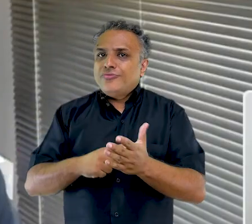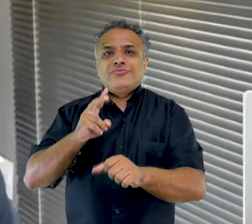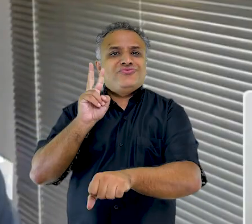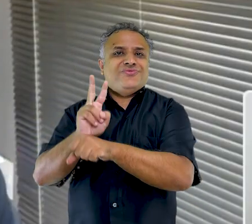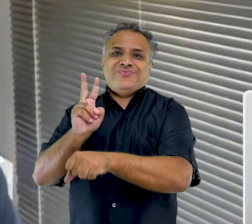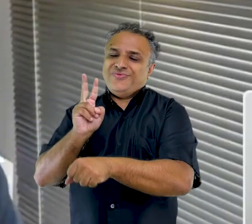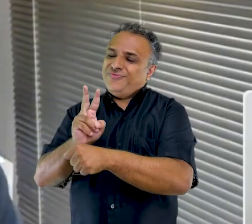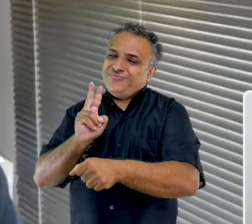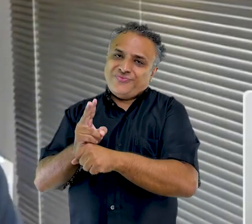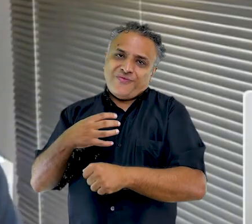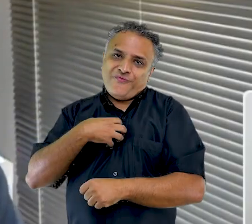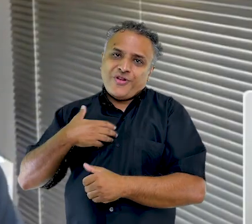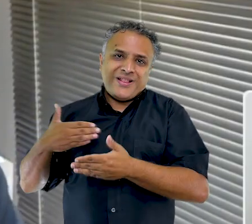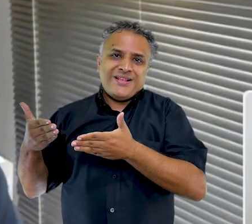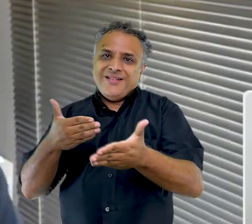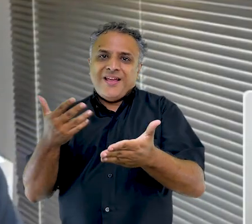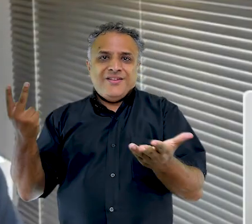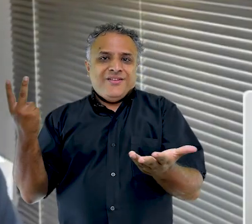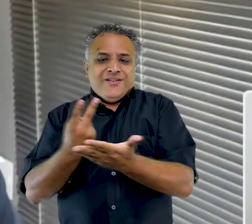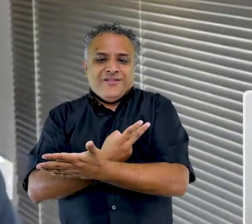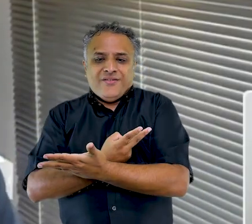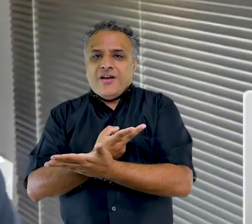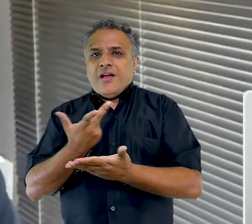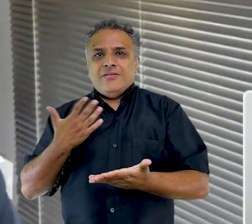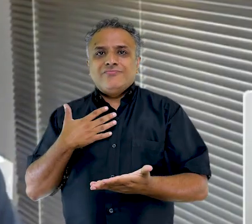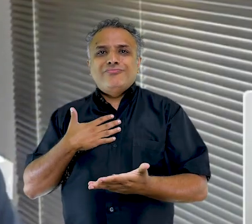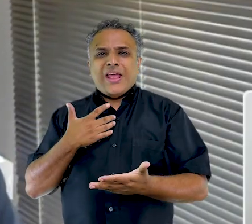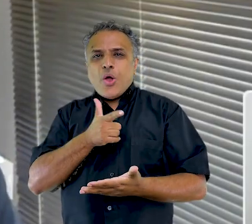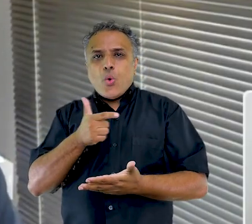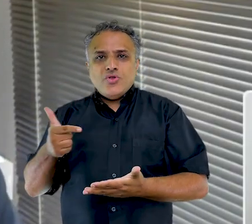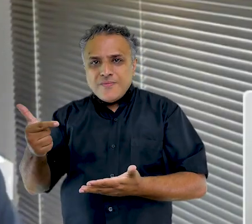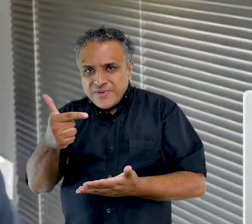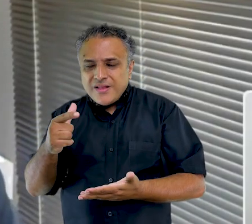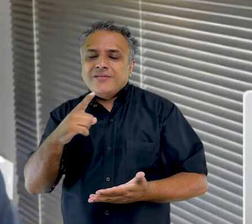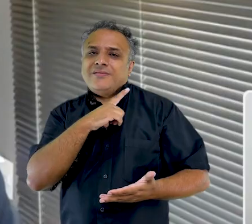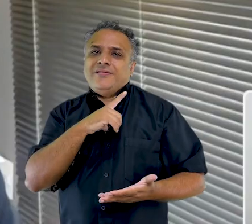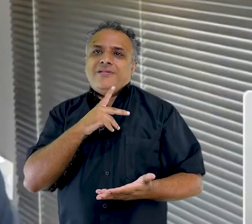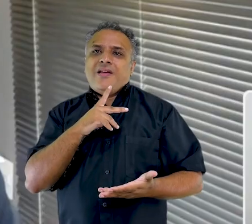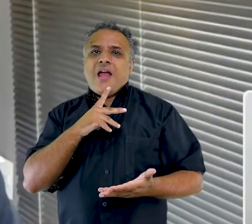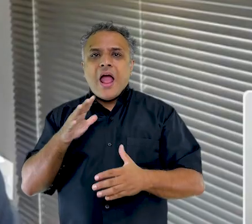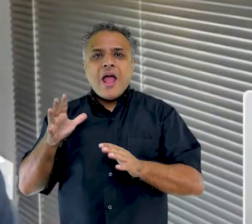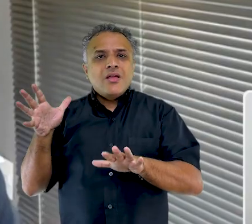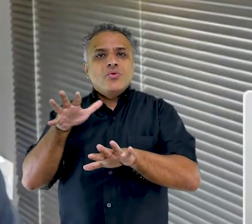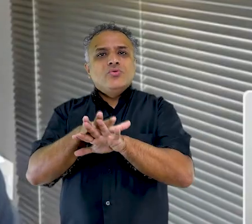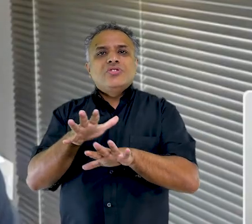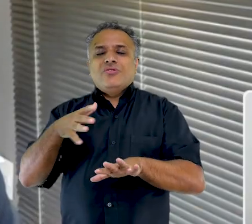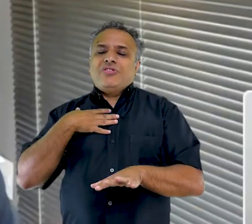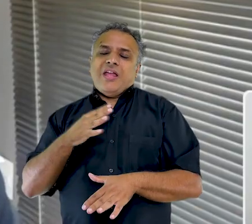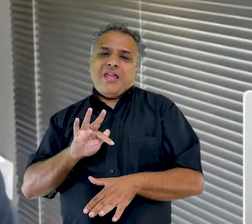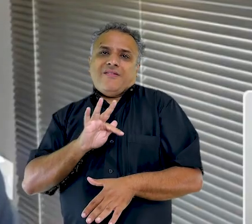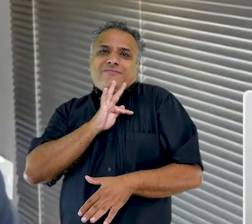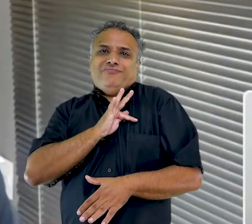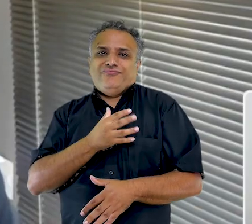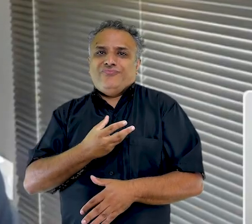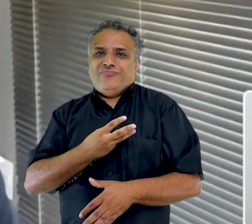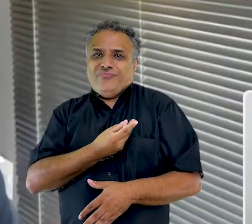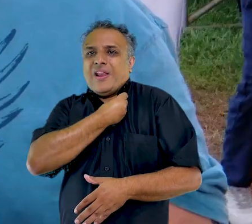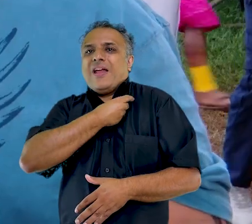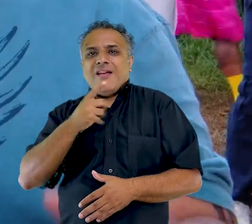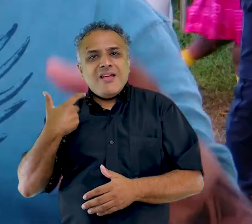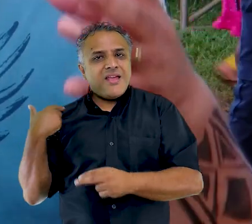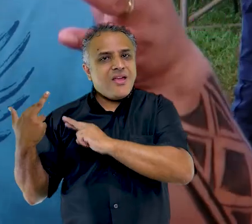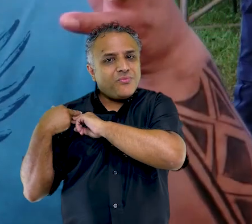nesse sentido, houve ali um ato omissivo que justificava a inclusão da FUNAI como uma das corresponsáveis pelos danos